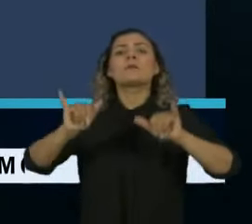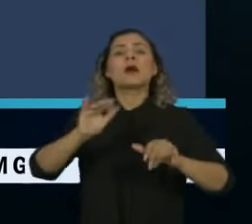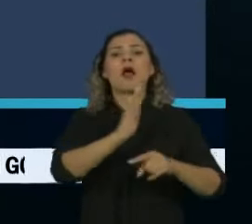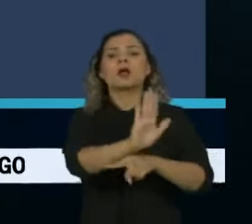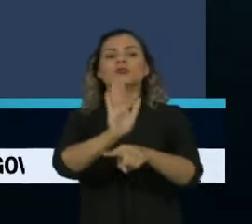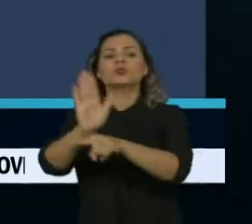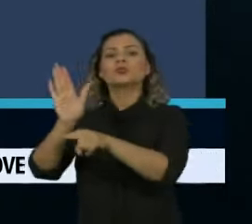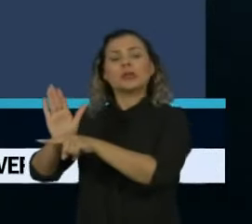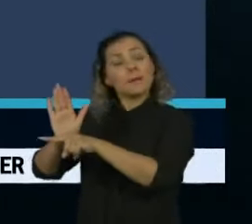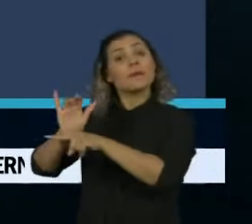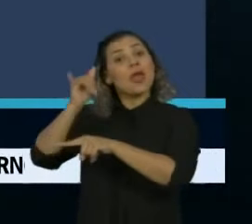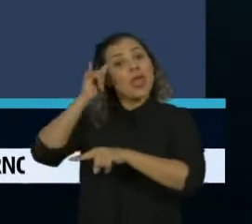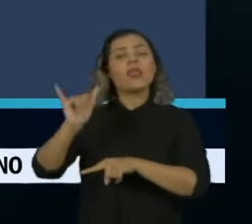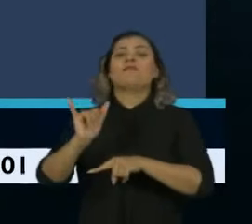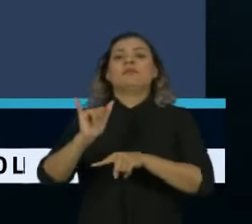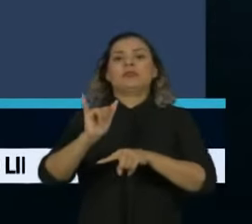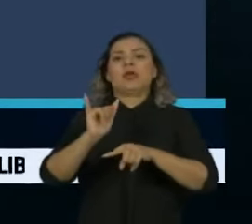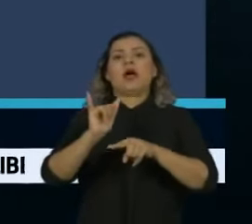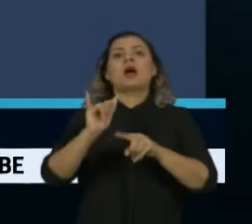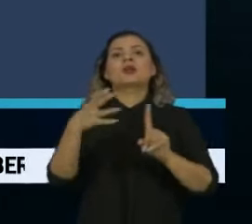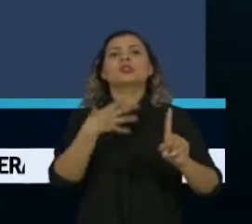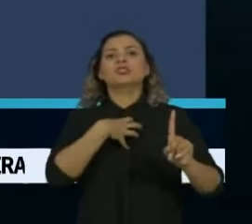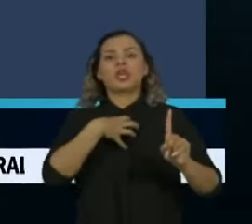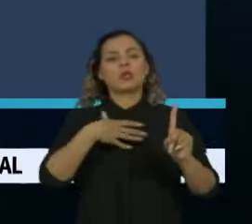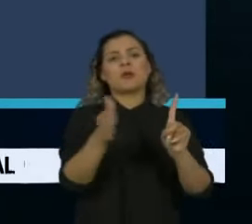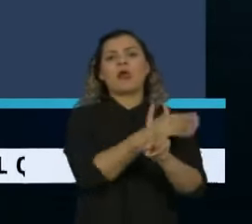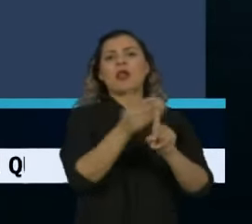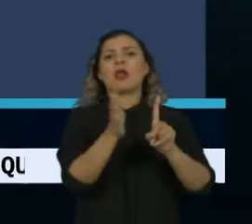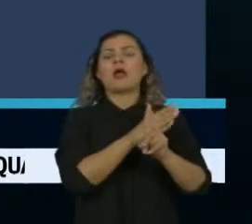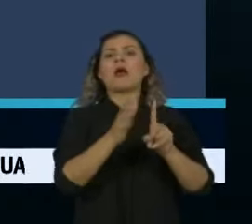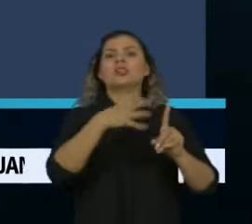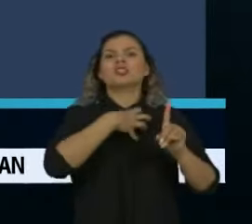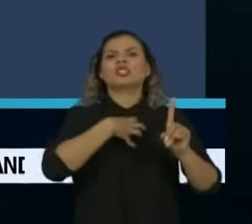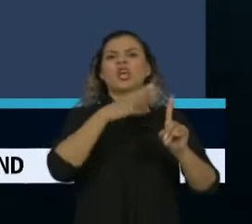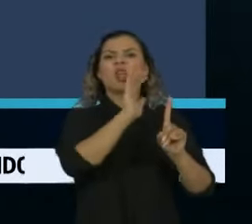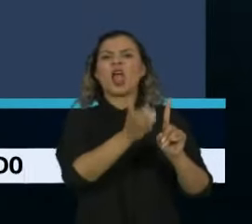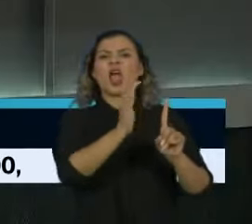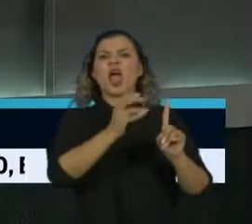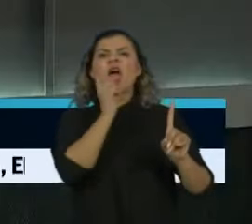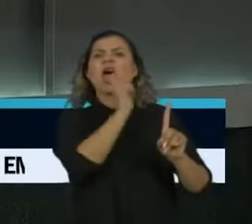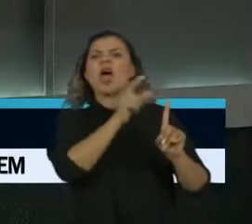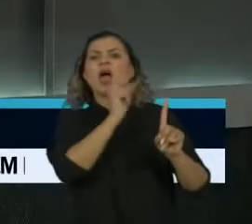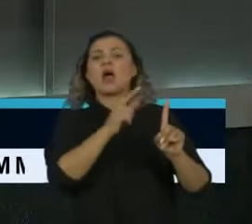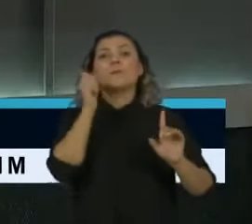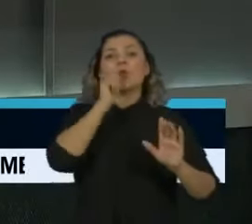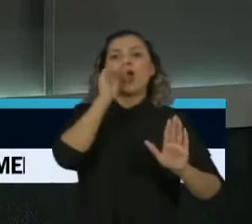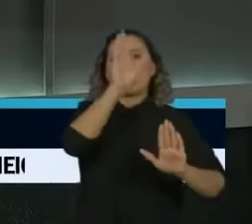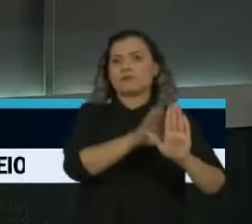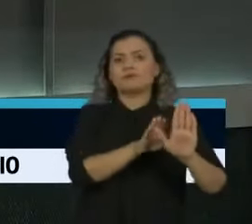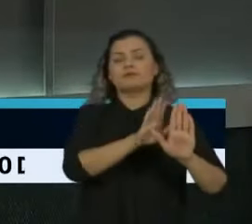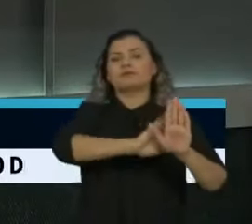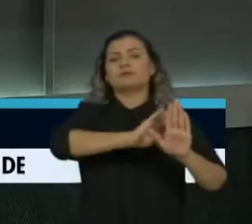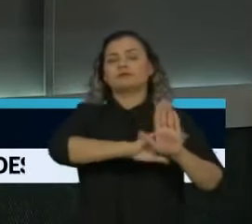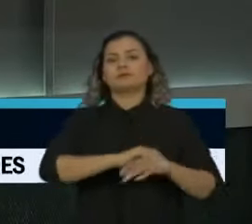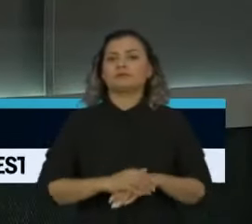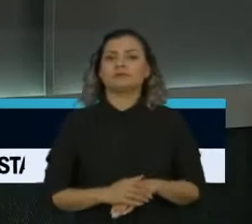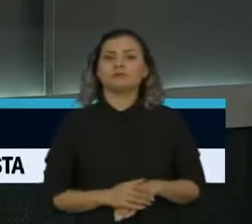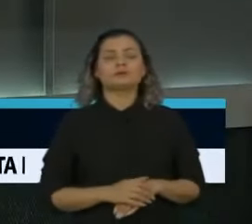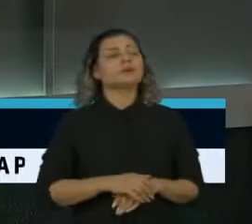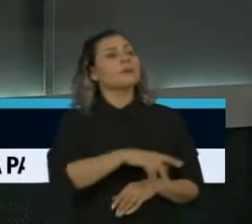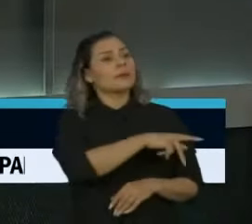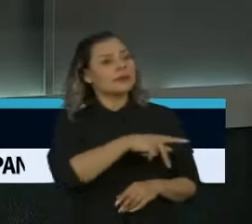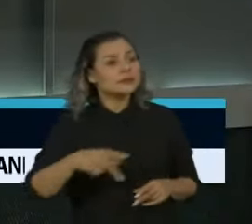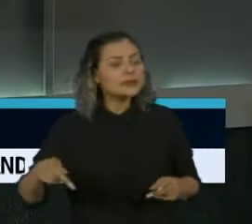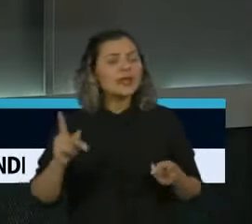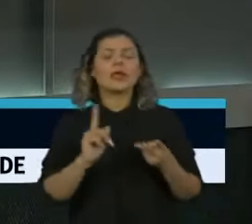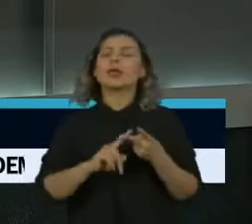ajudem a combater todas as formas de discriminação contra a mulher. O presidente, os ministros, enfim, as